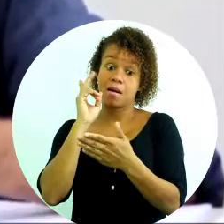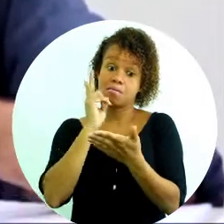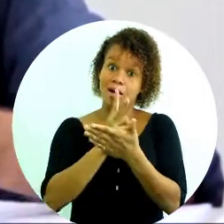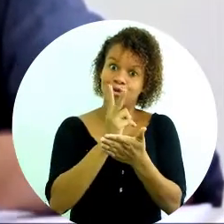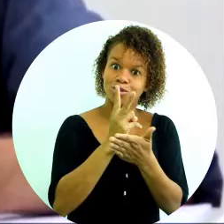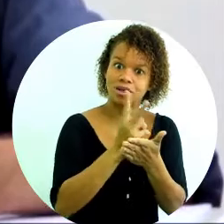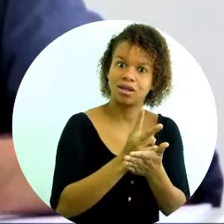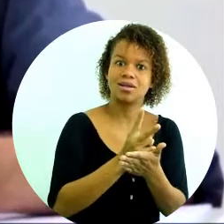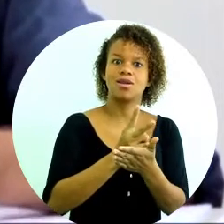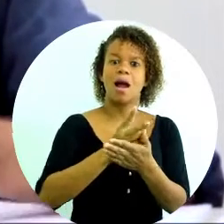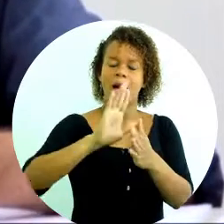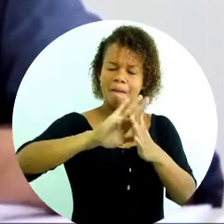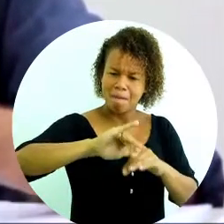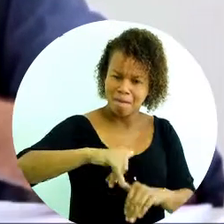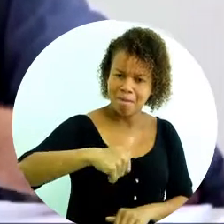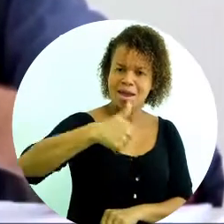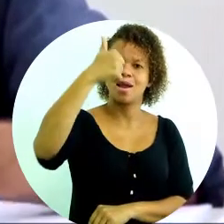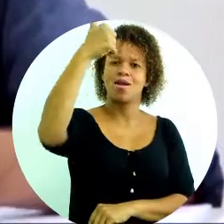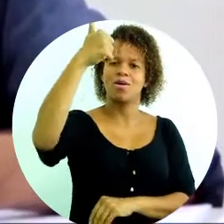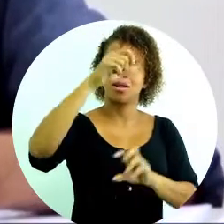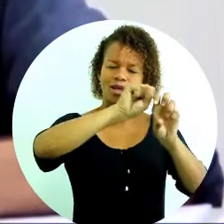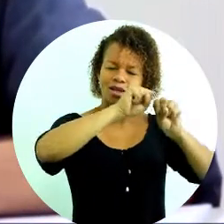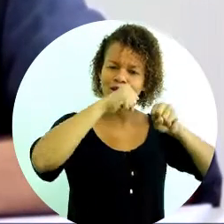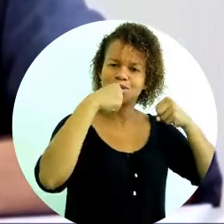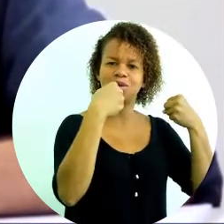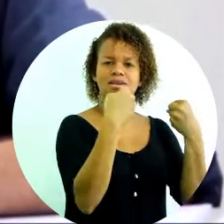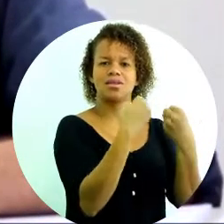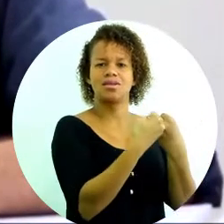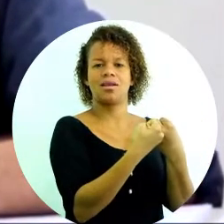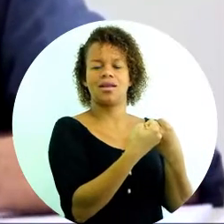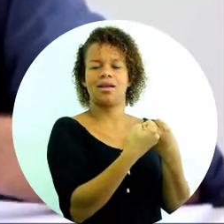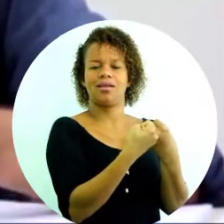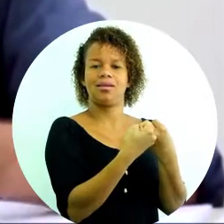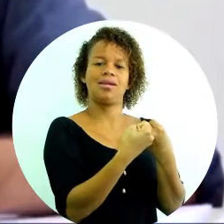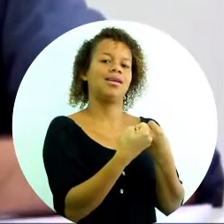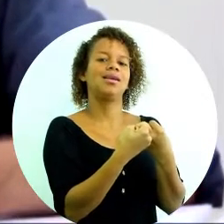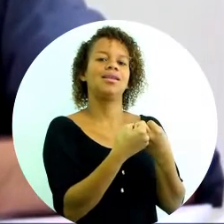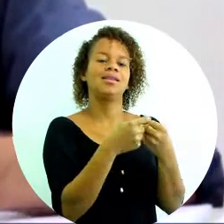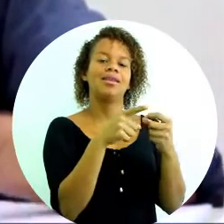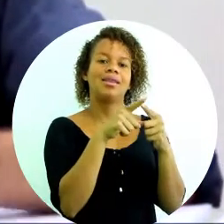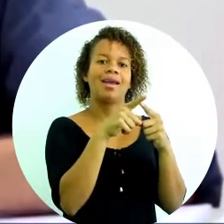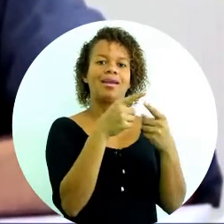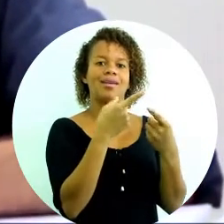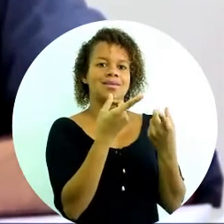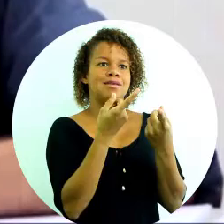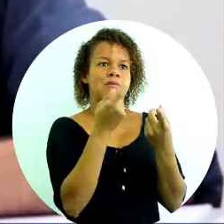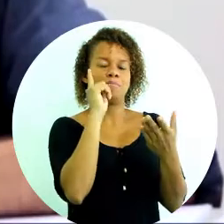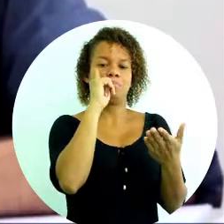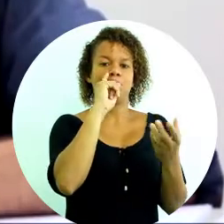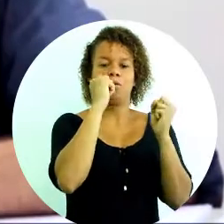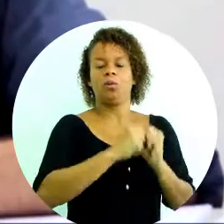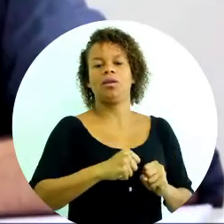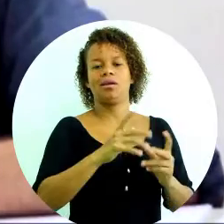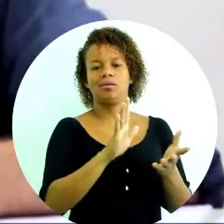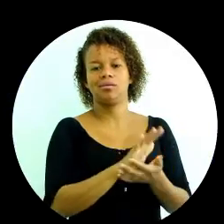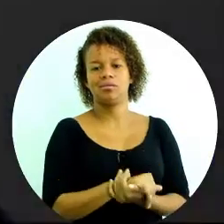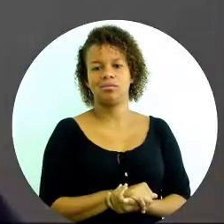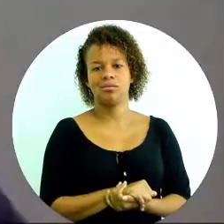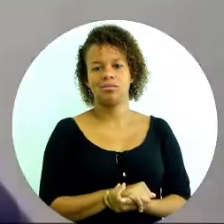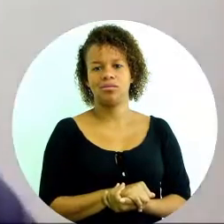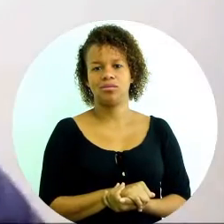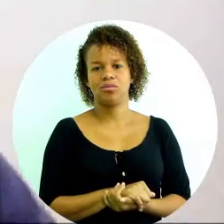a manutenção, a melhoria dessa sociedade burguesa capitalista.